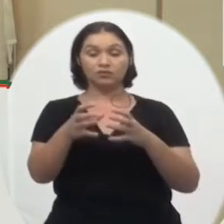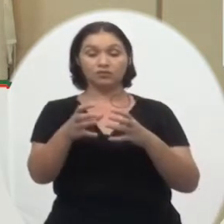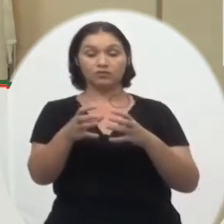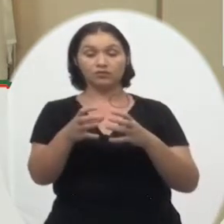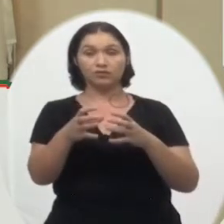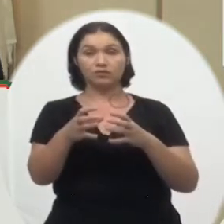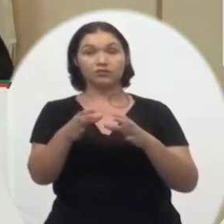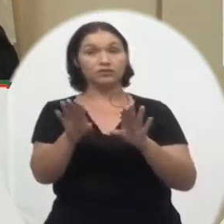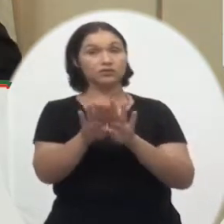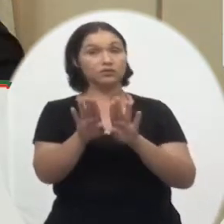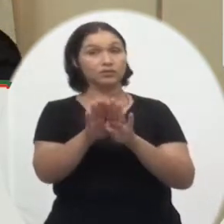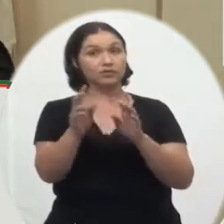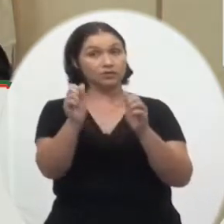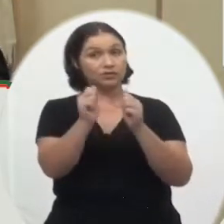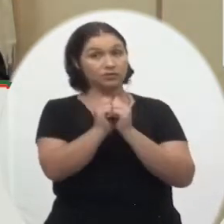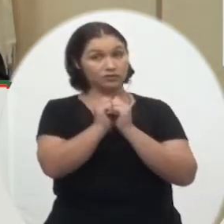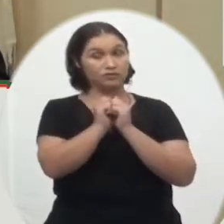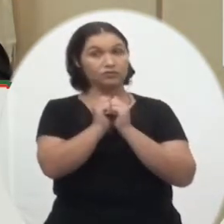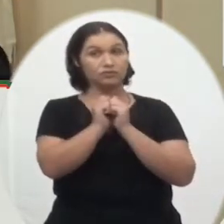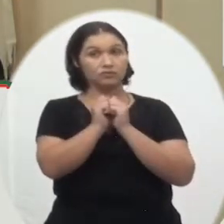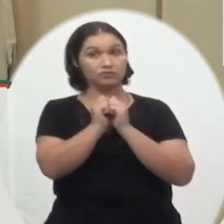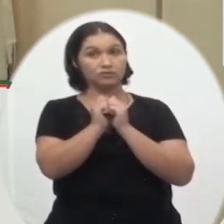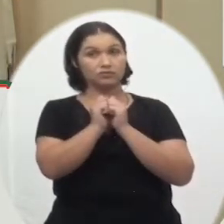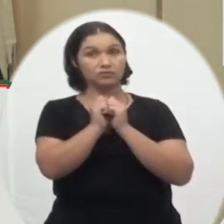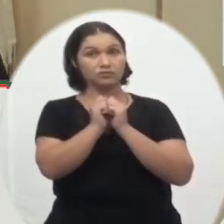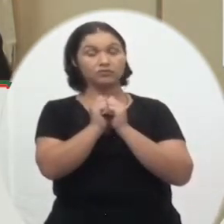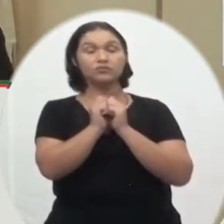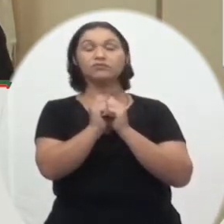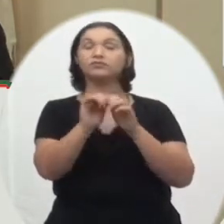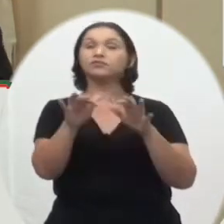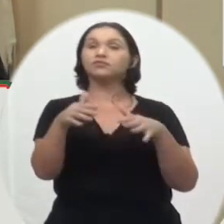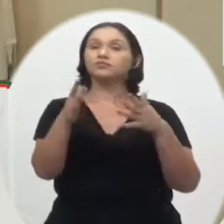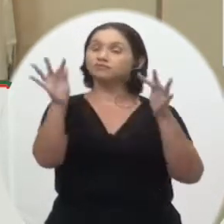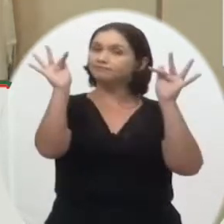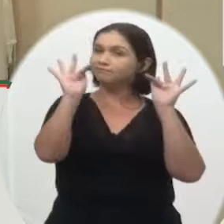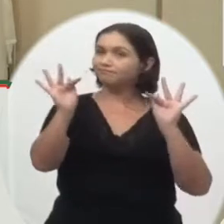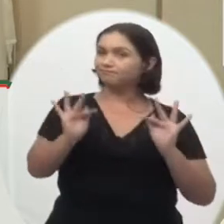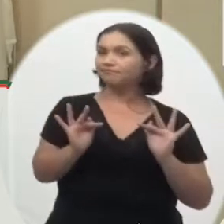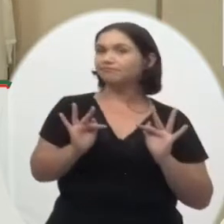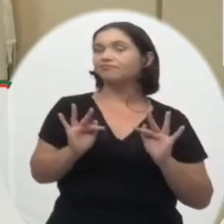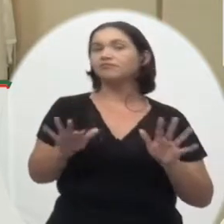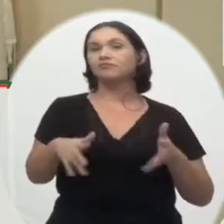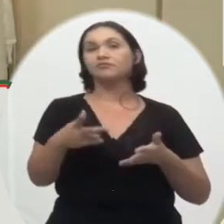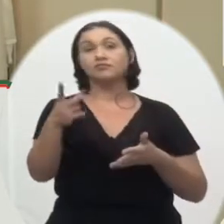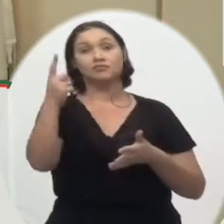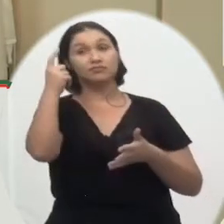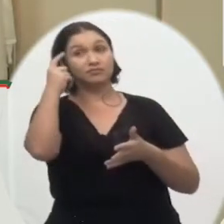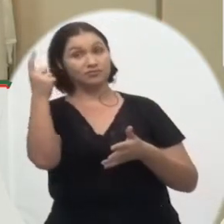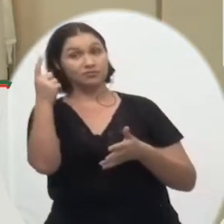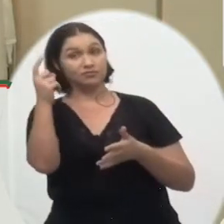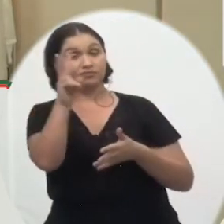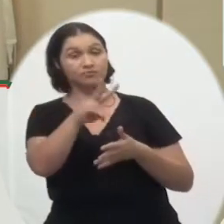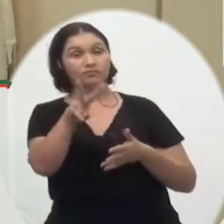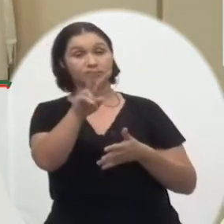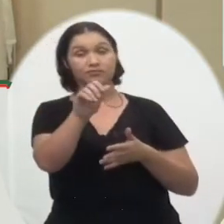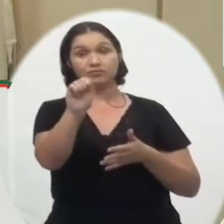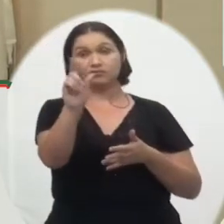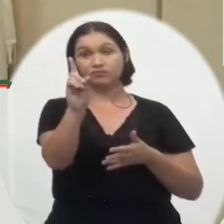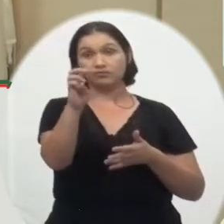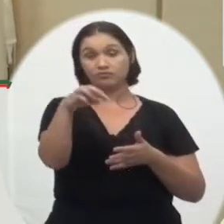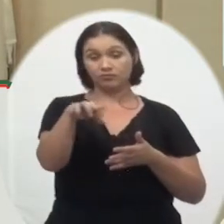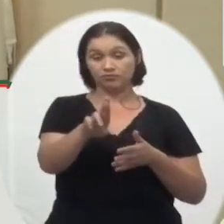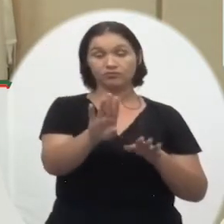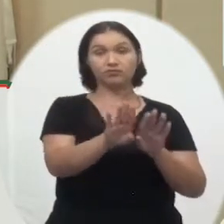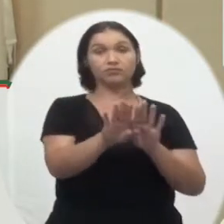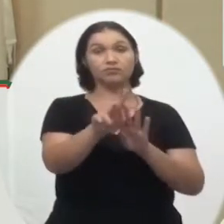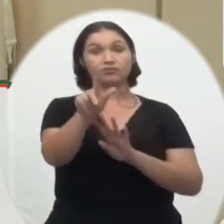né? Deu ficou muito feliz. Então, a ideia, né, vereadora Ademir, vereadora Giovana, a gente sabe lá